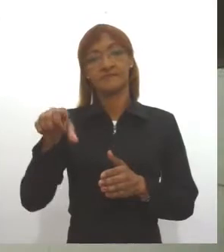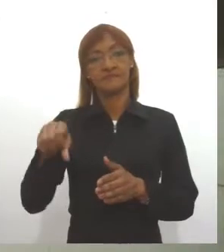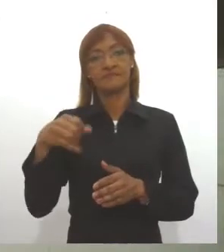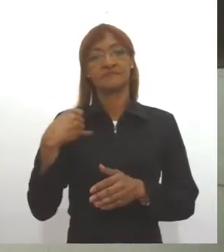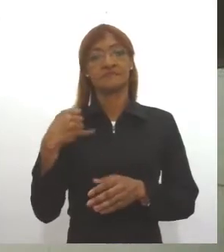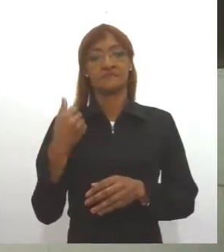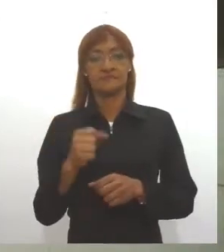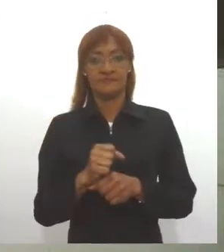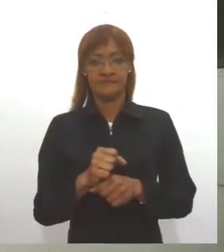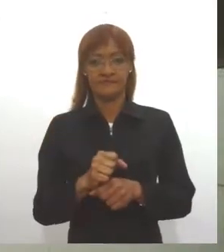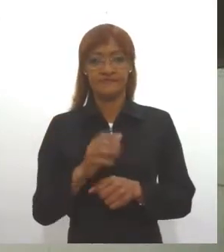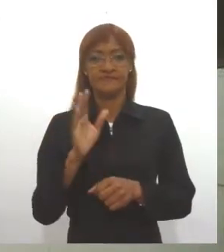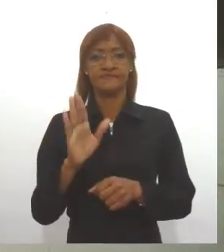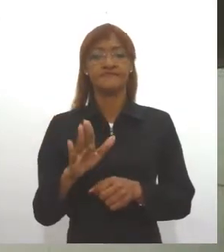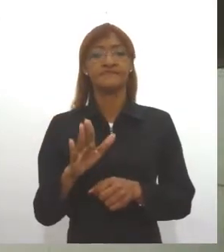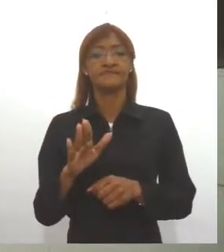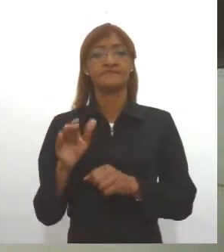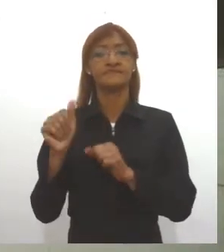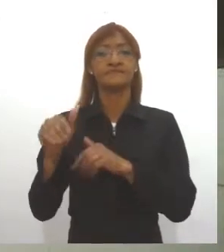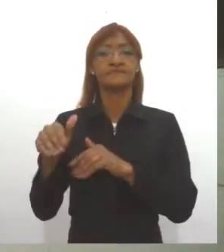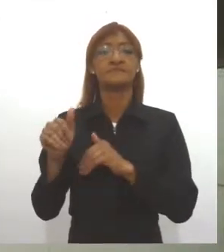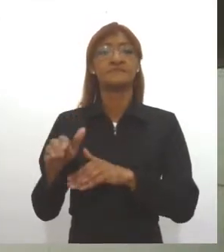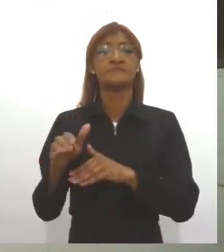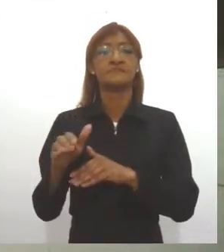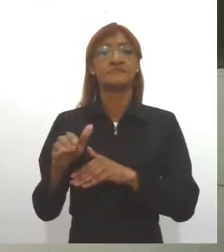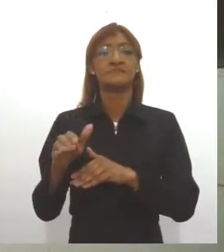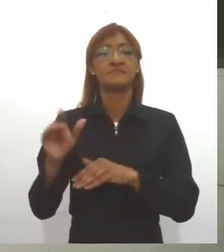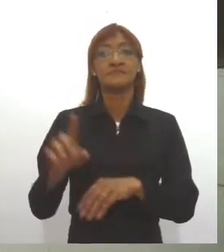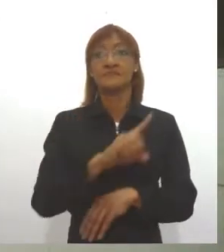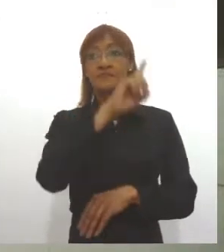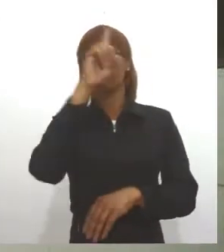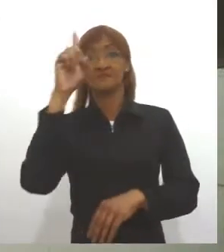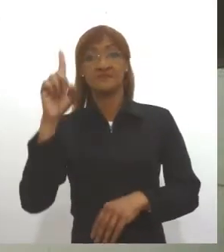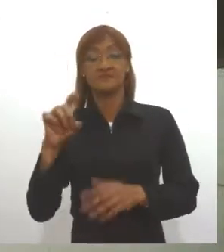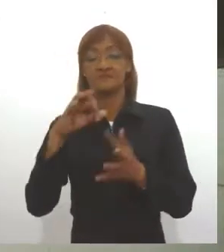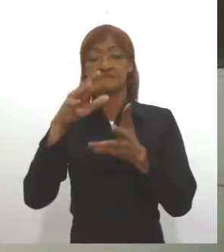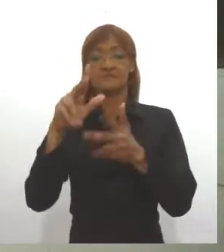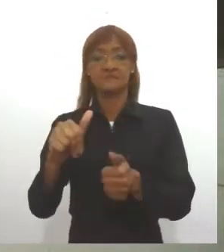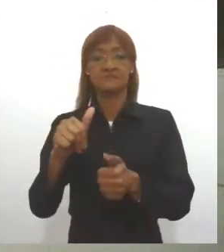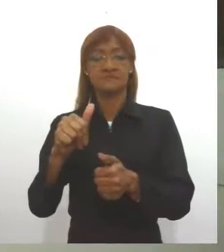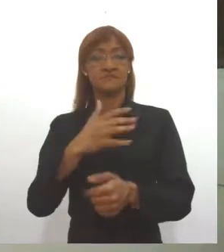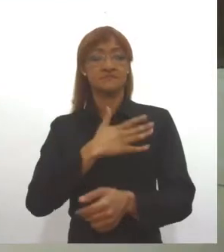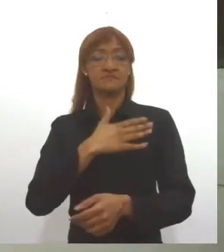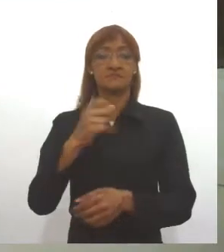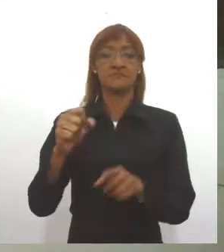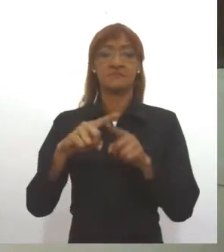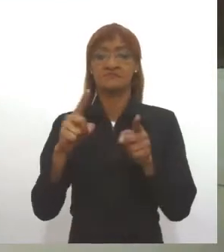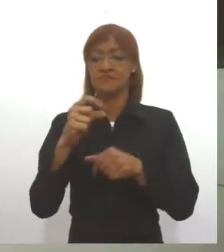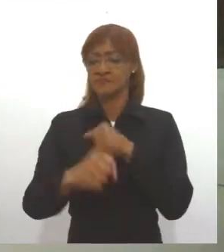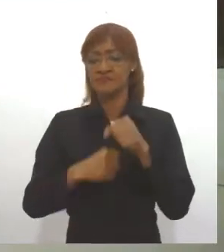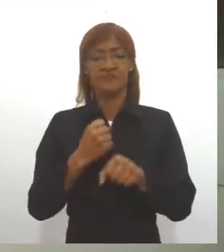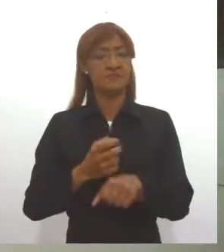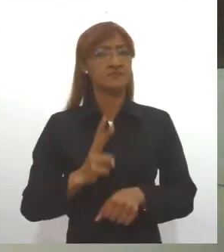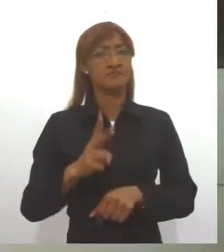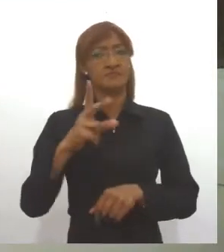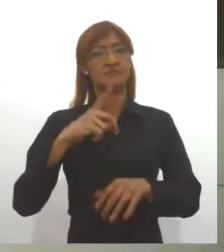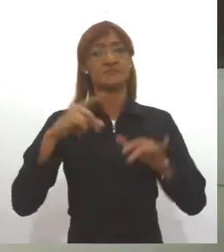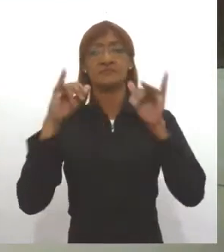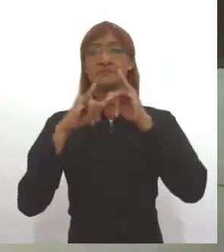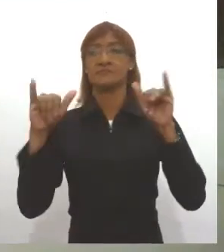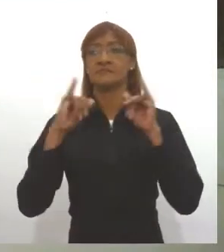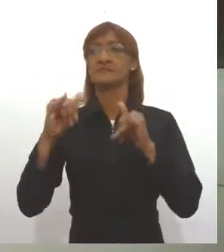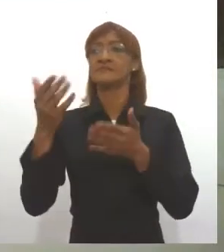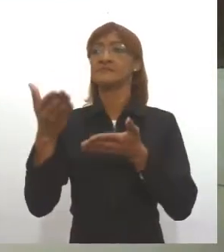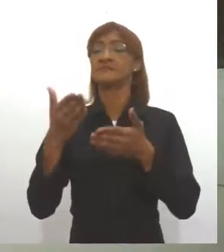de setembro é oficialmente o Dia Mundial de Prevenção ao Suicídio, mas a campanha acontece durante todo o ano. E para falar a respeito, eu converso